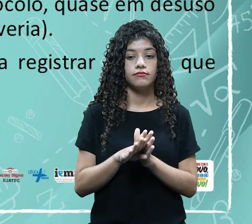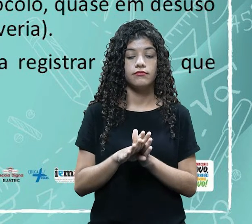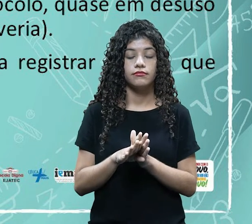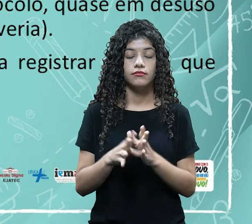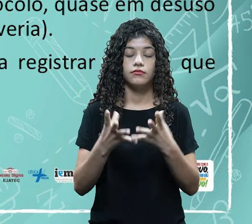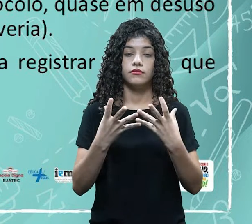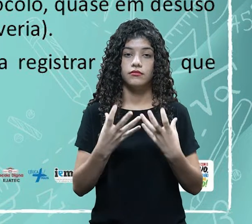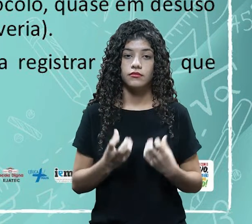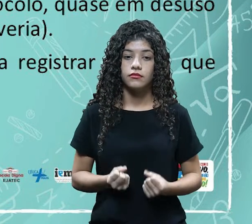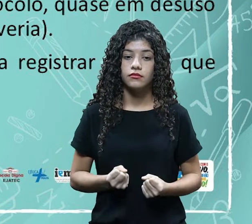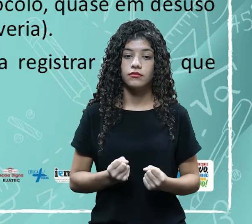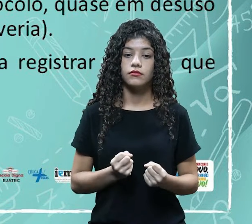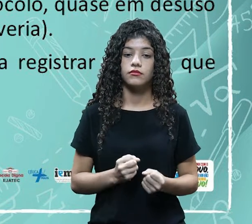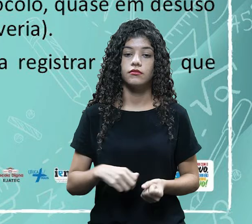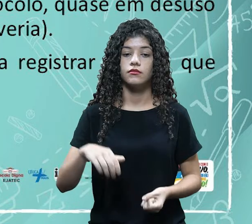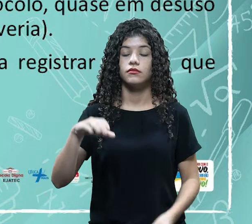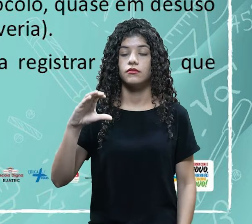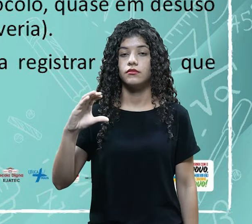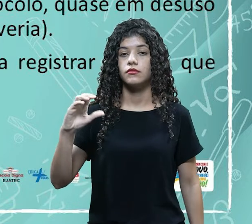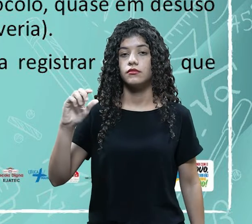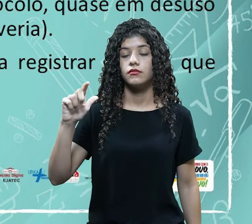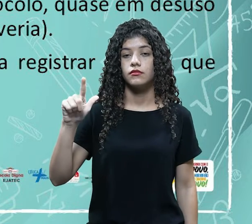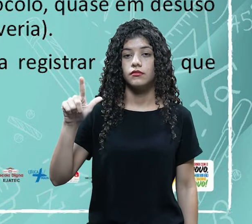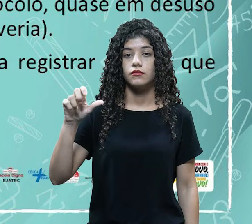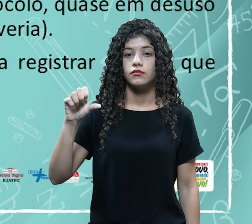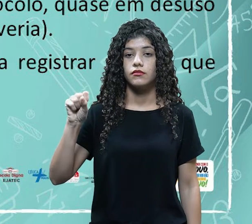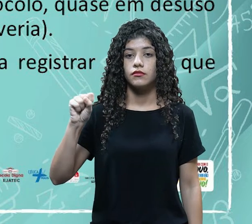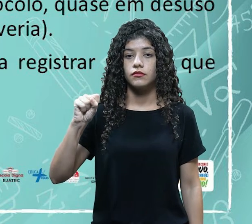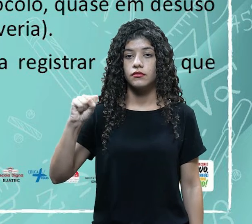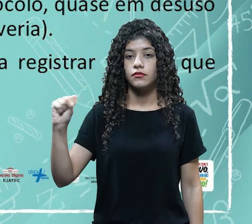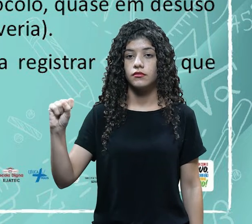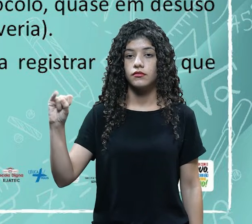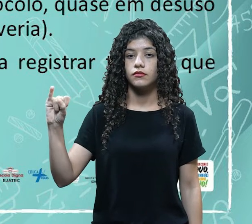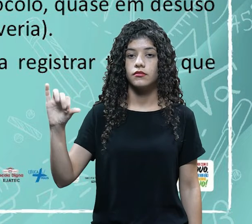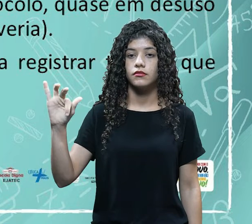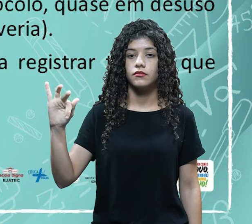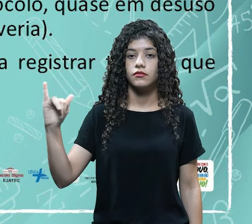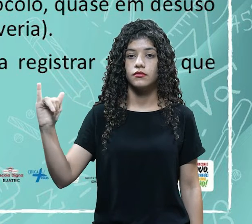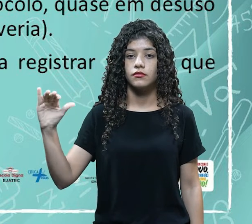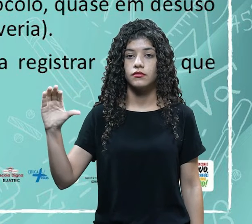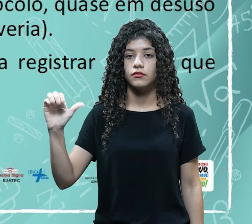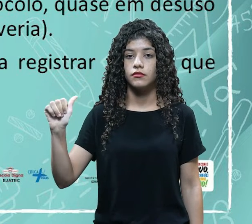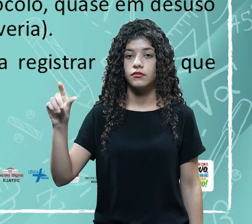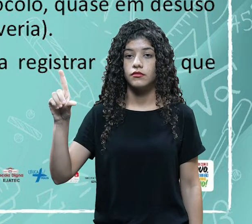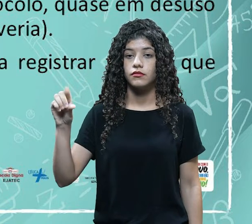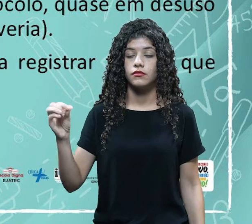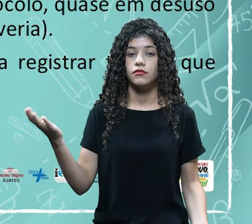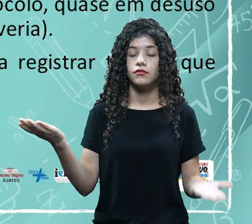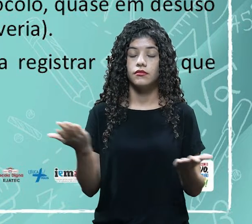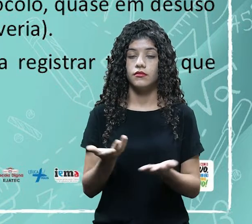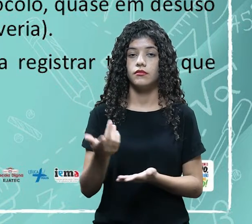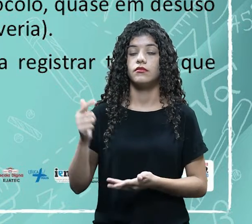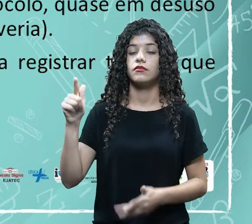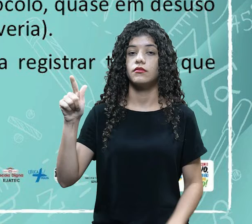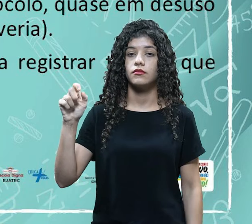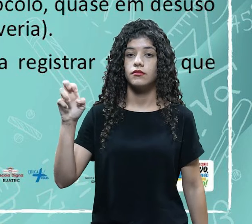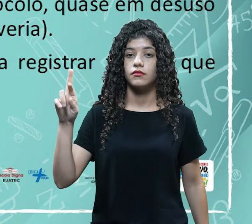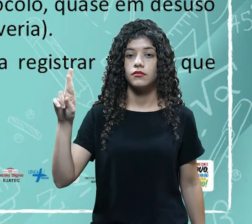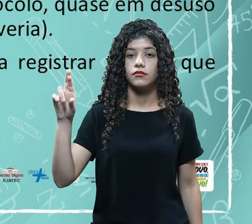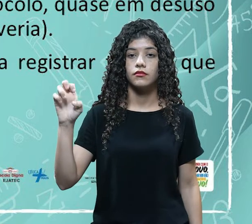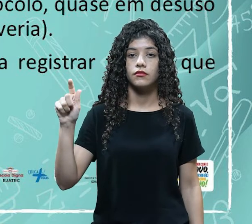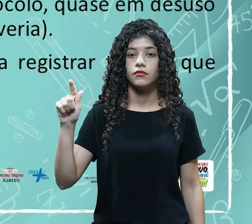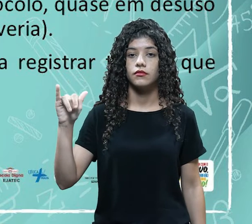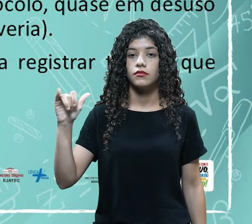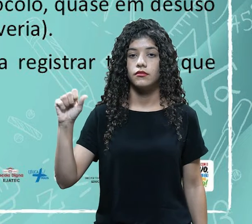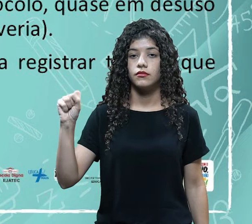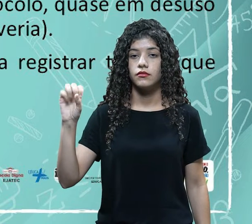é recebido, classificado e agora ele vai ser registrado. Ele vai receber uma numeração, né?